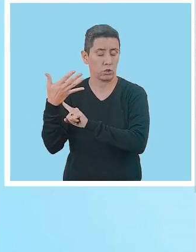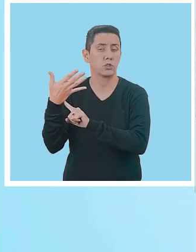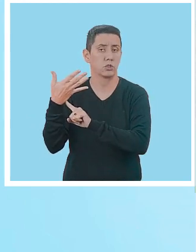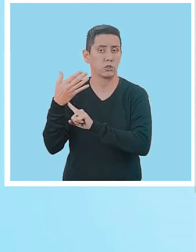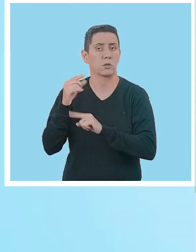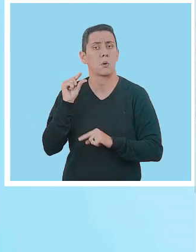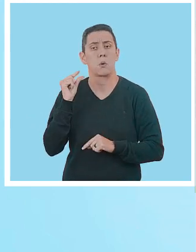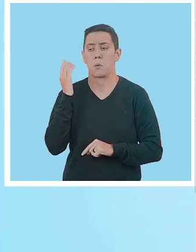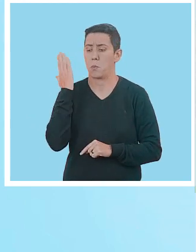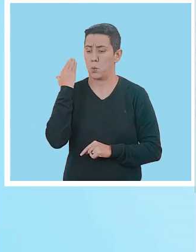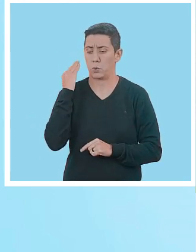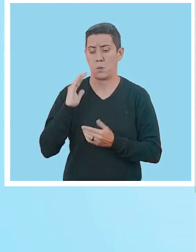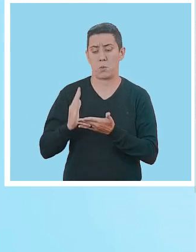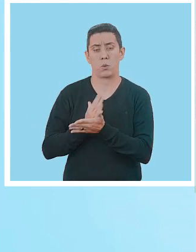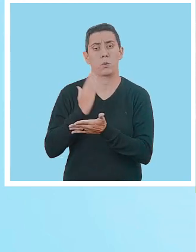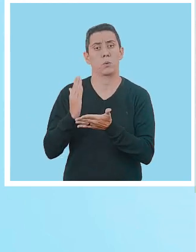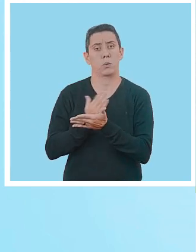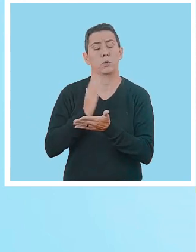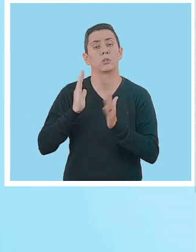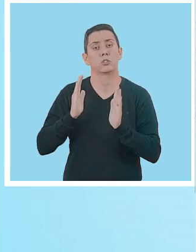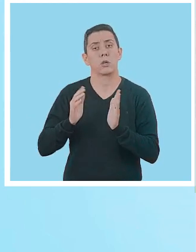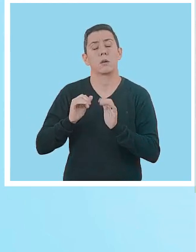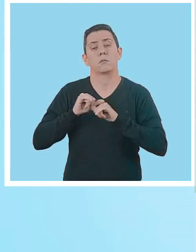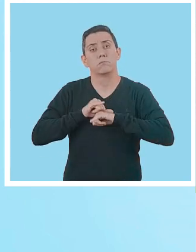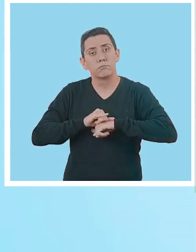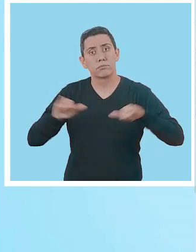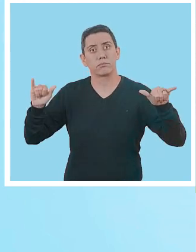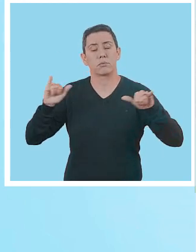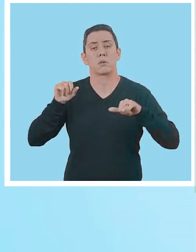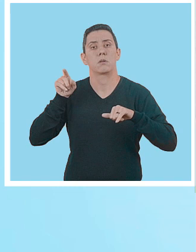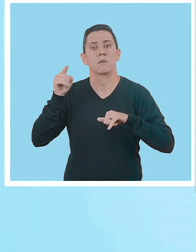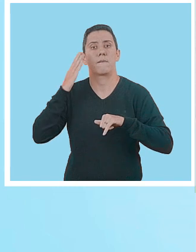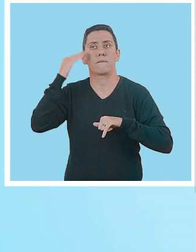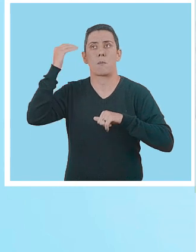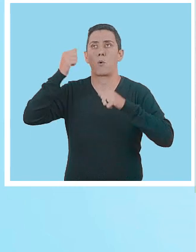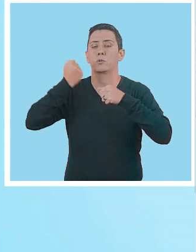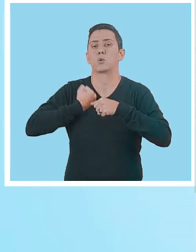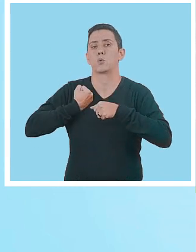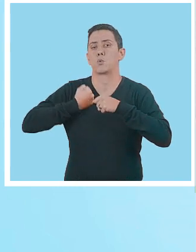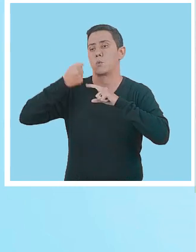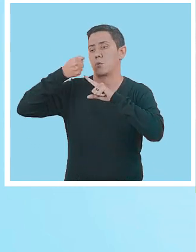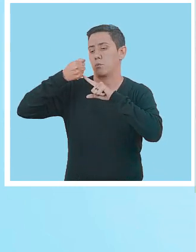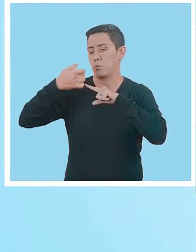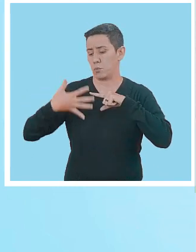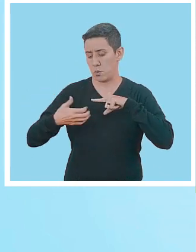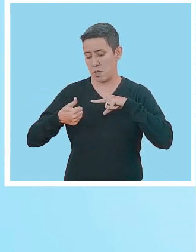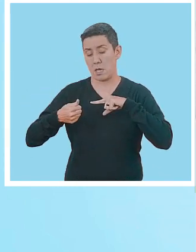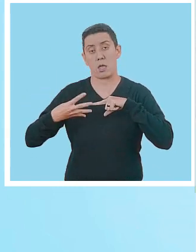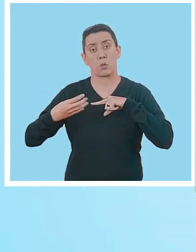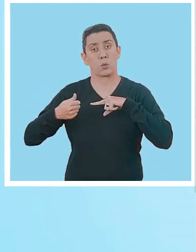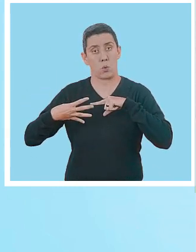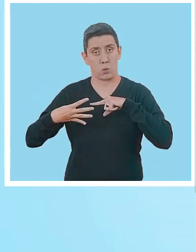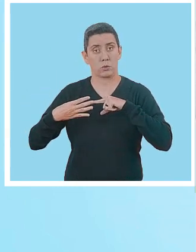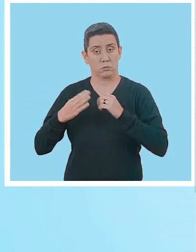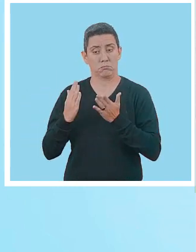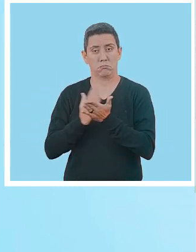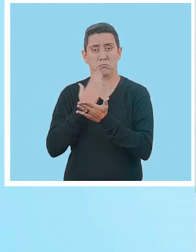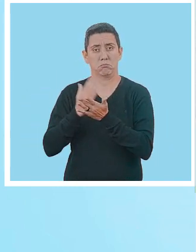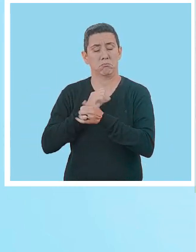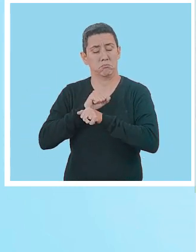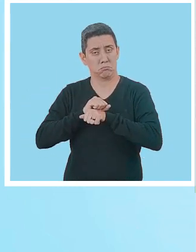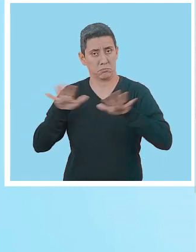na 44ª posição no ranking Global da Ford me é uma empresa com quase